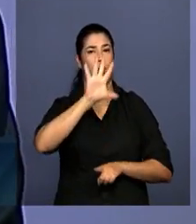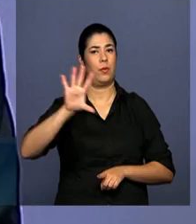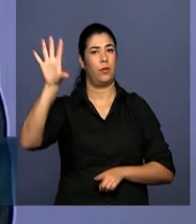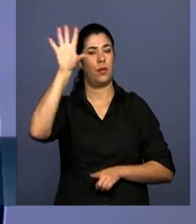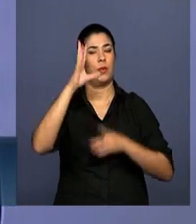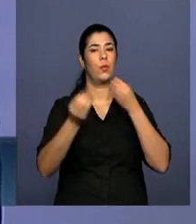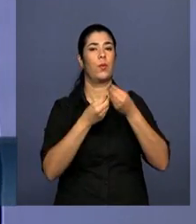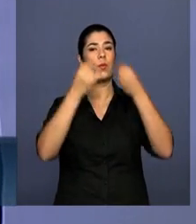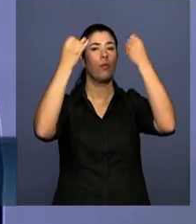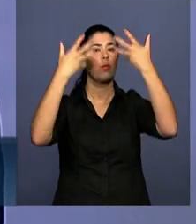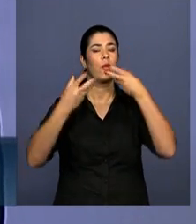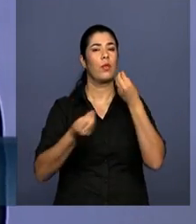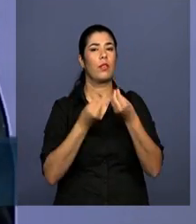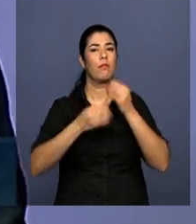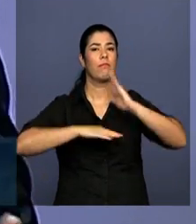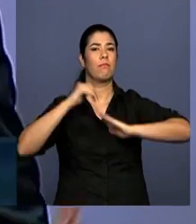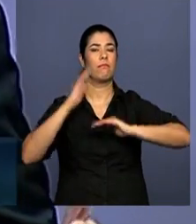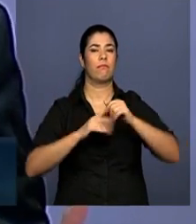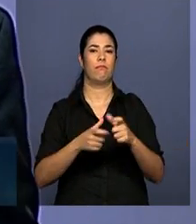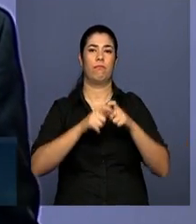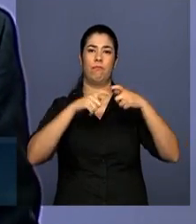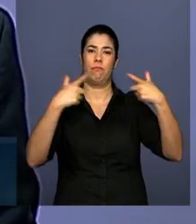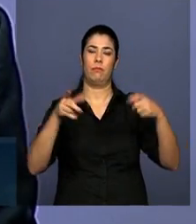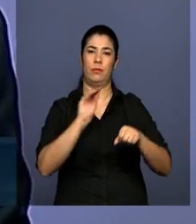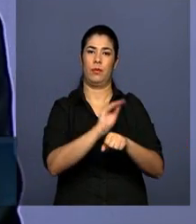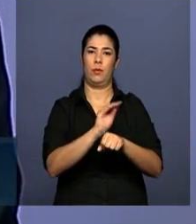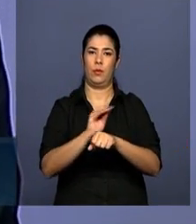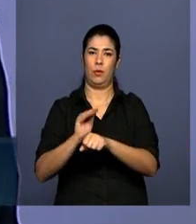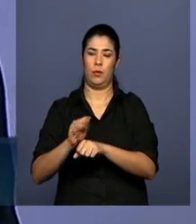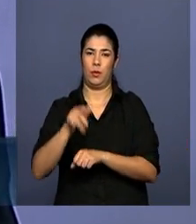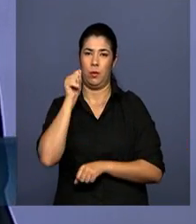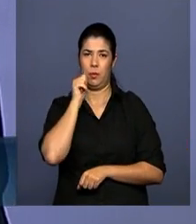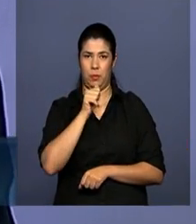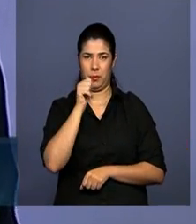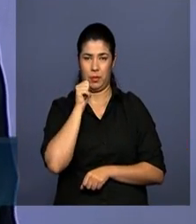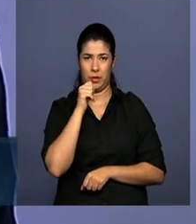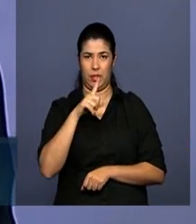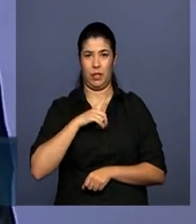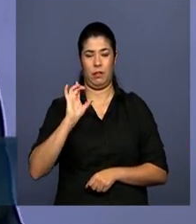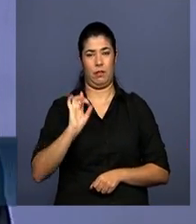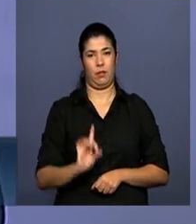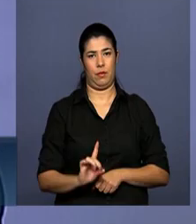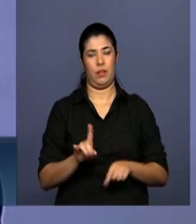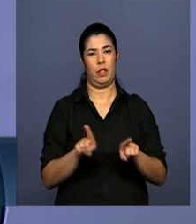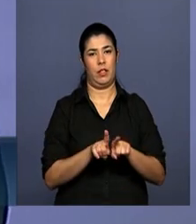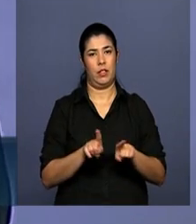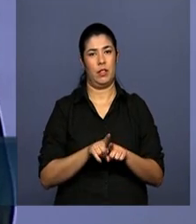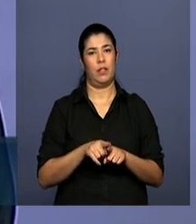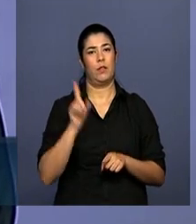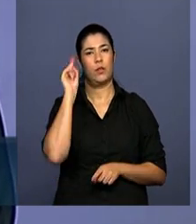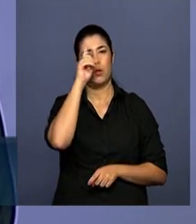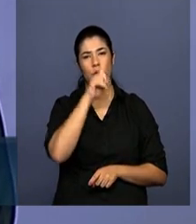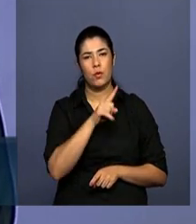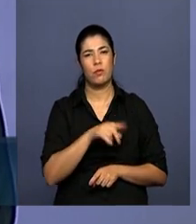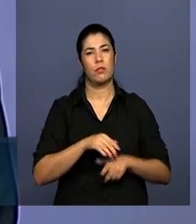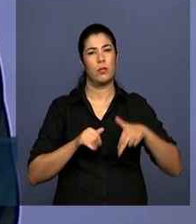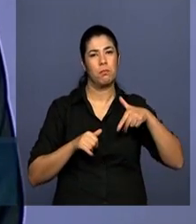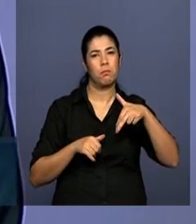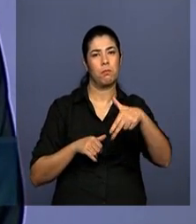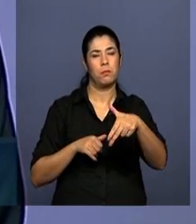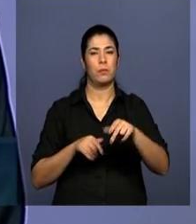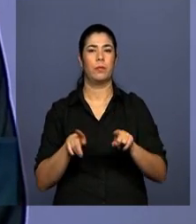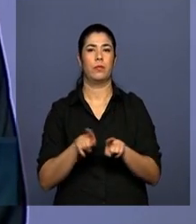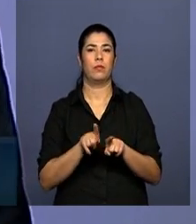a uma maneira que a gente possa ampliar o cuidado às mulheres com deficiência e com mobilidade reduzida.